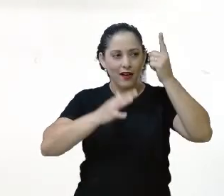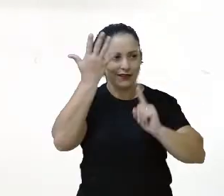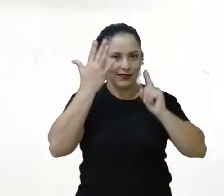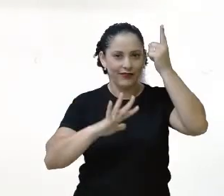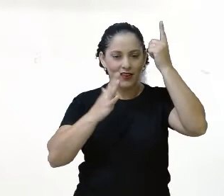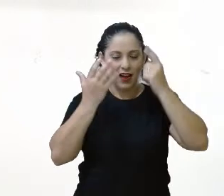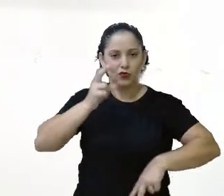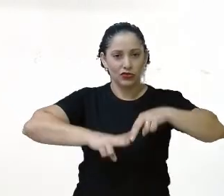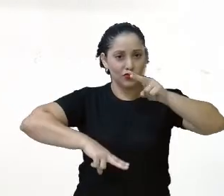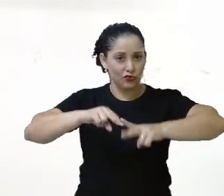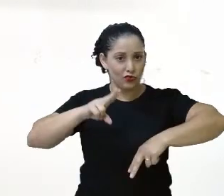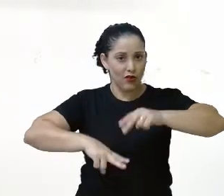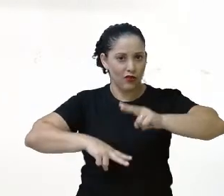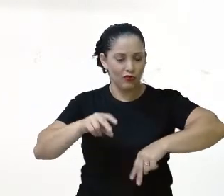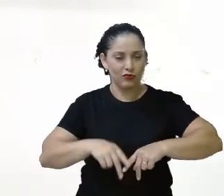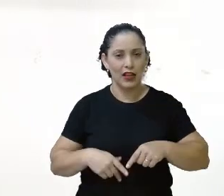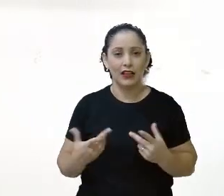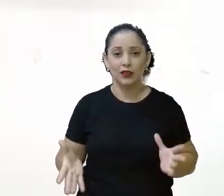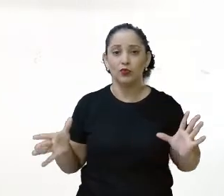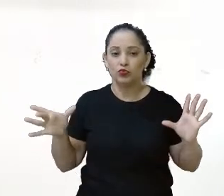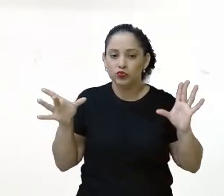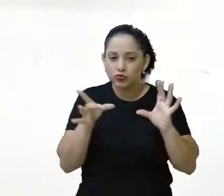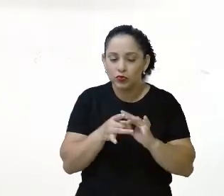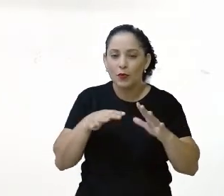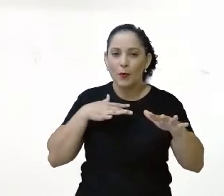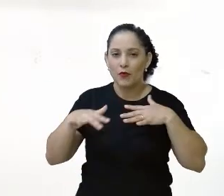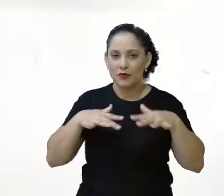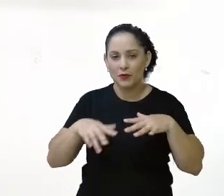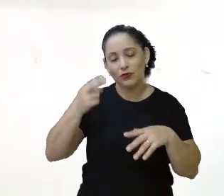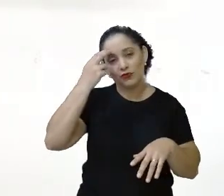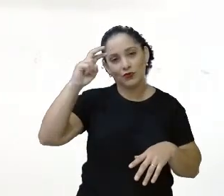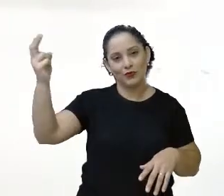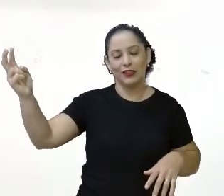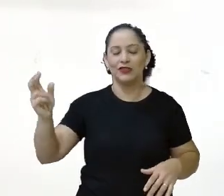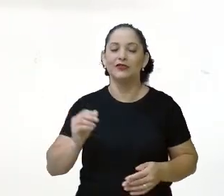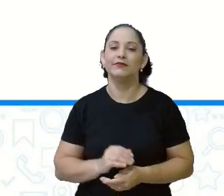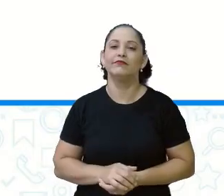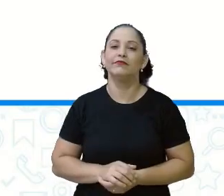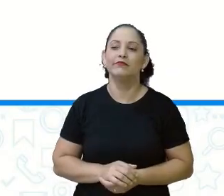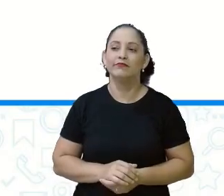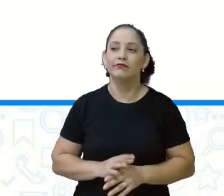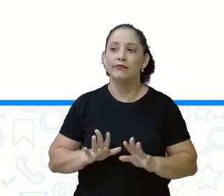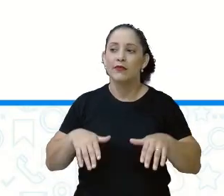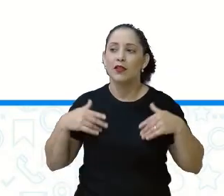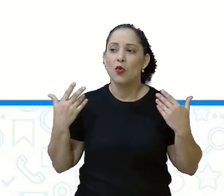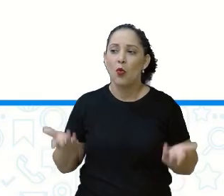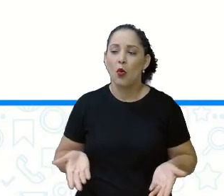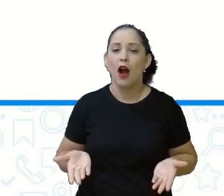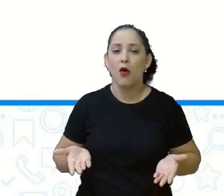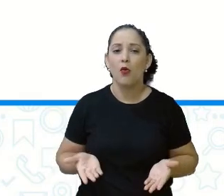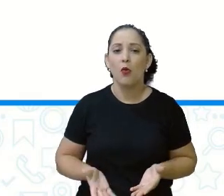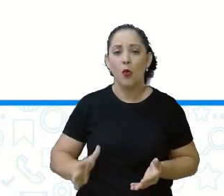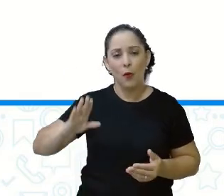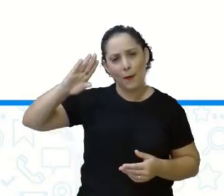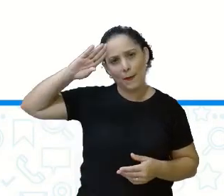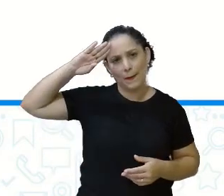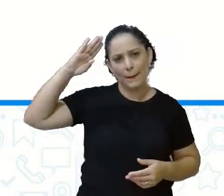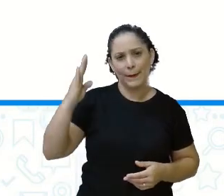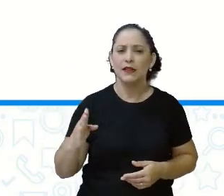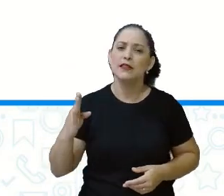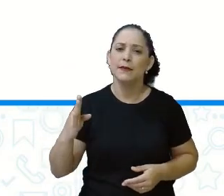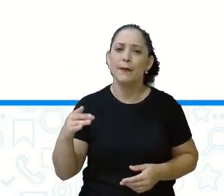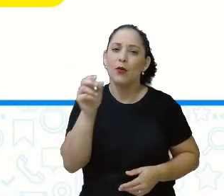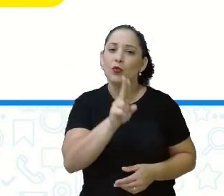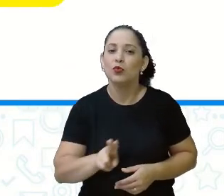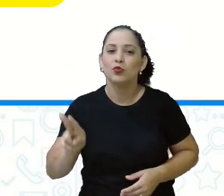carnavalescos, juninos. Então, tudo isso, manifestações culturais. Qual é o principal acessório para dançar o frevo?